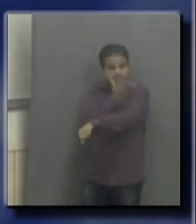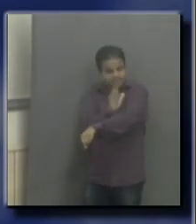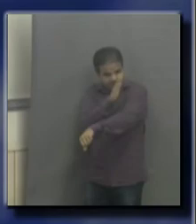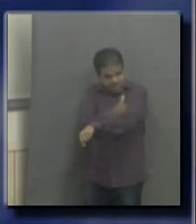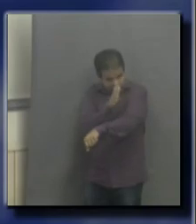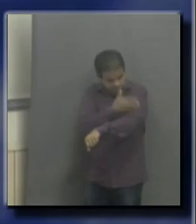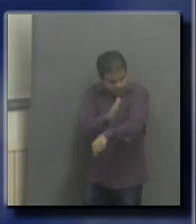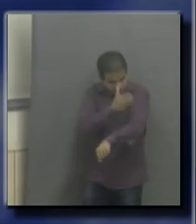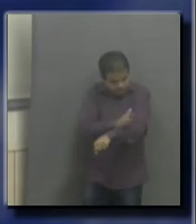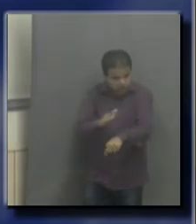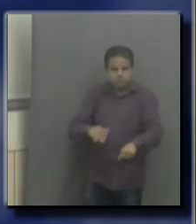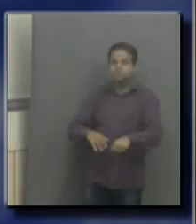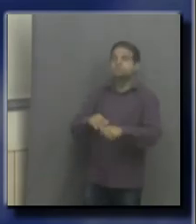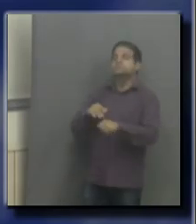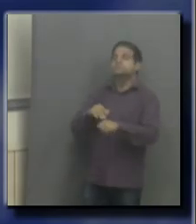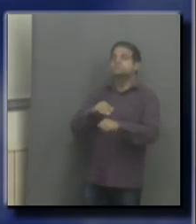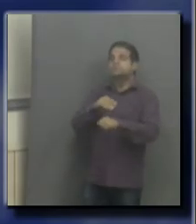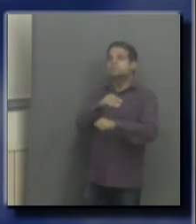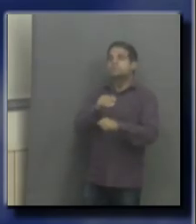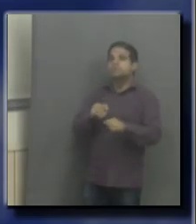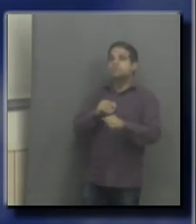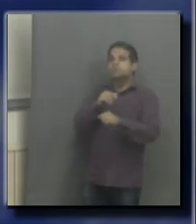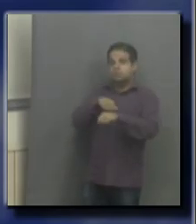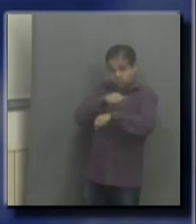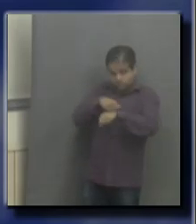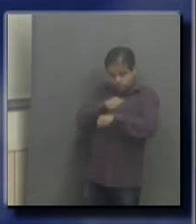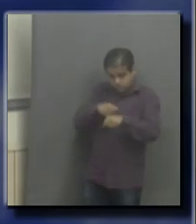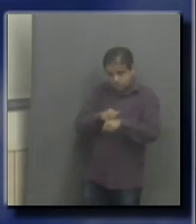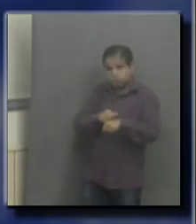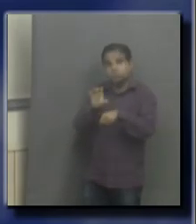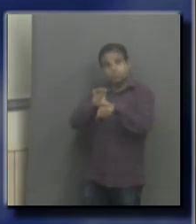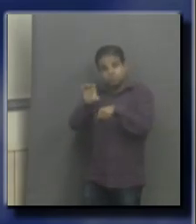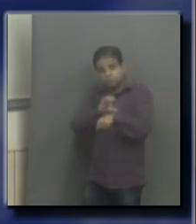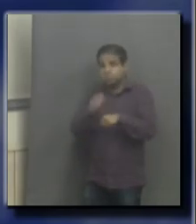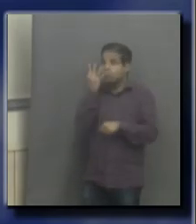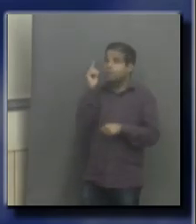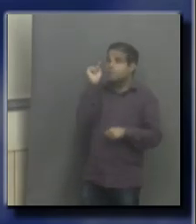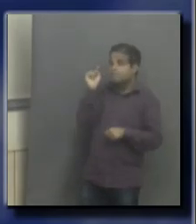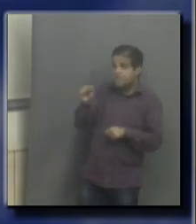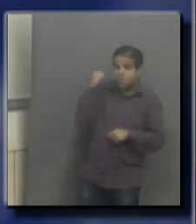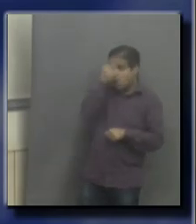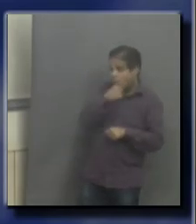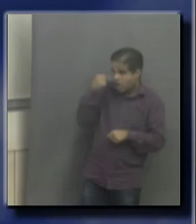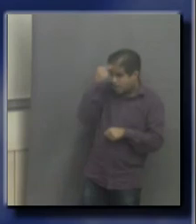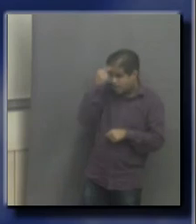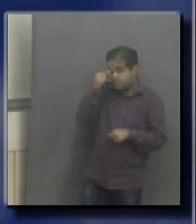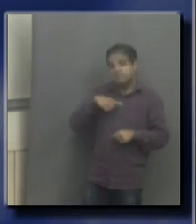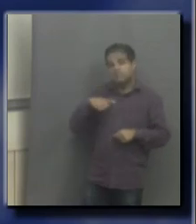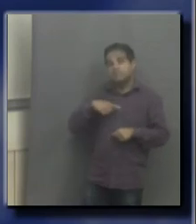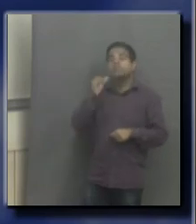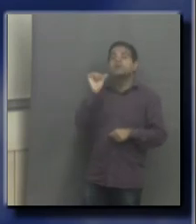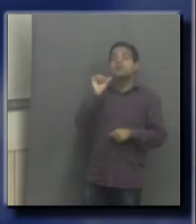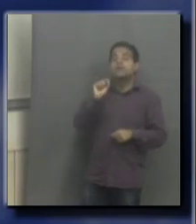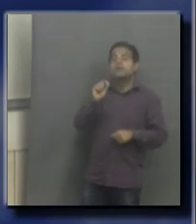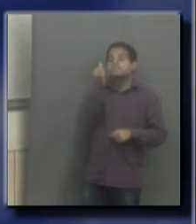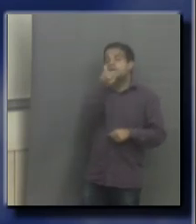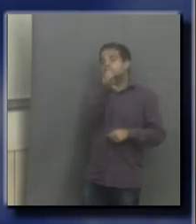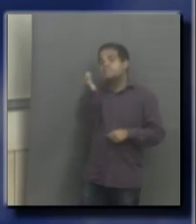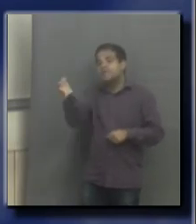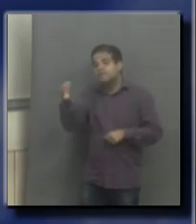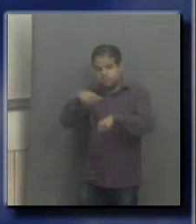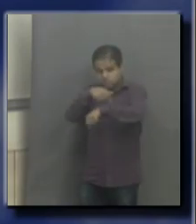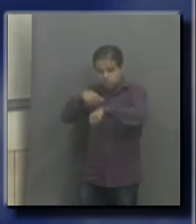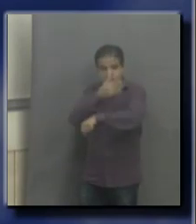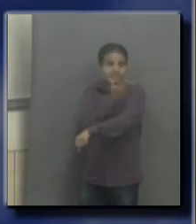estágios, da carga horária total do curso, um curso de 4.000 horas, significa ter 600 horas de estágio.